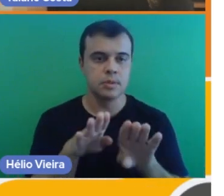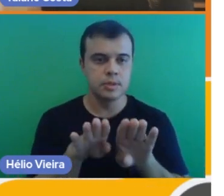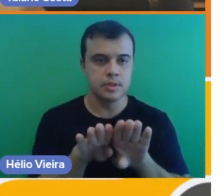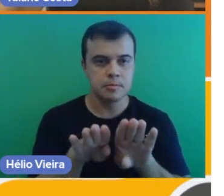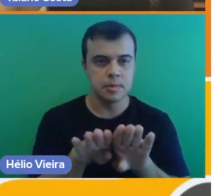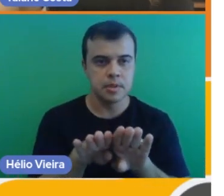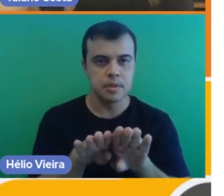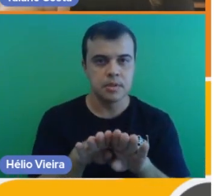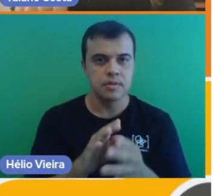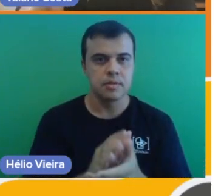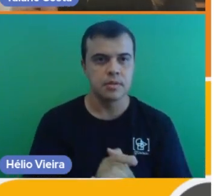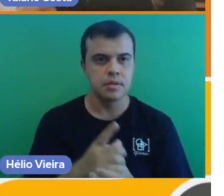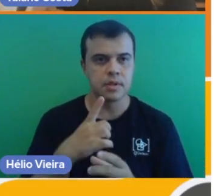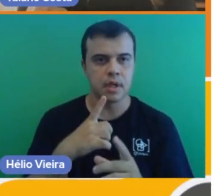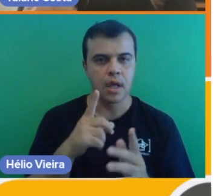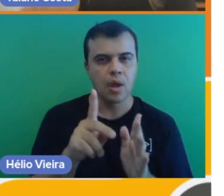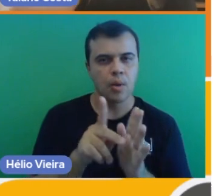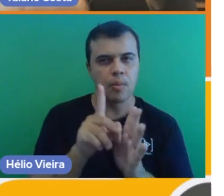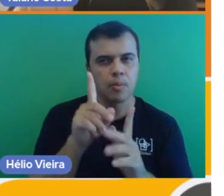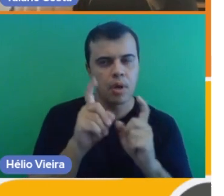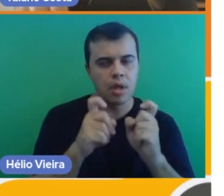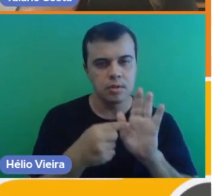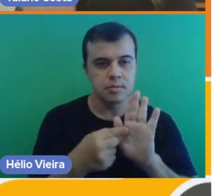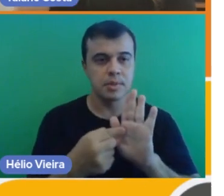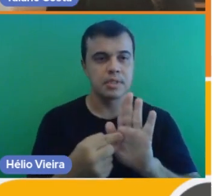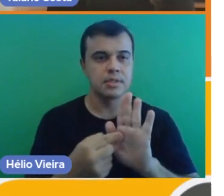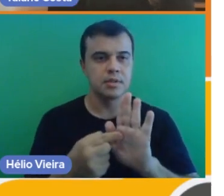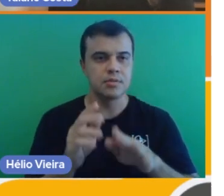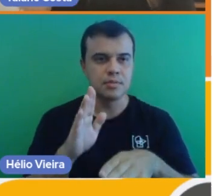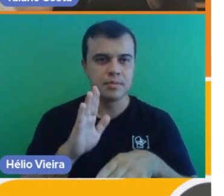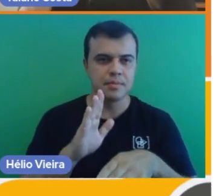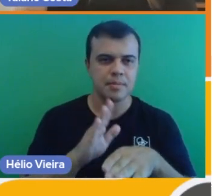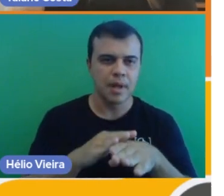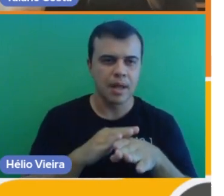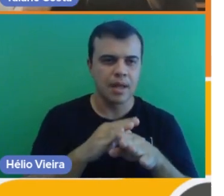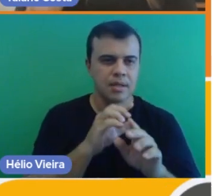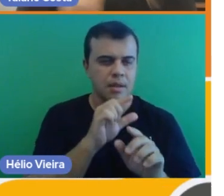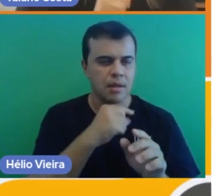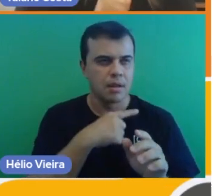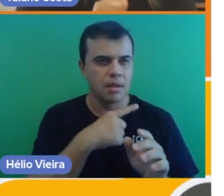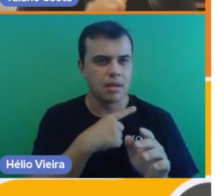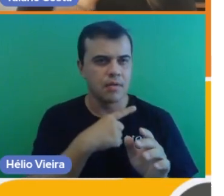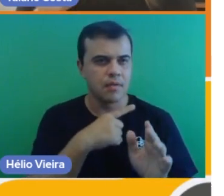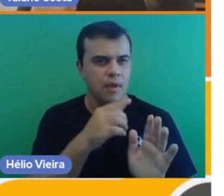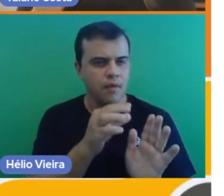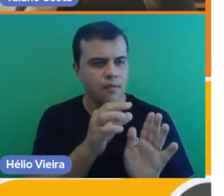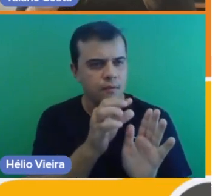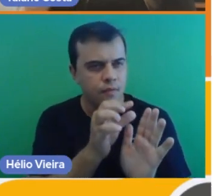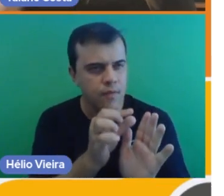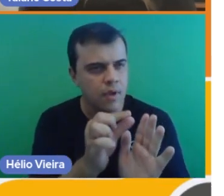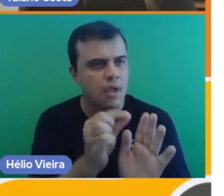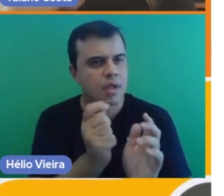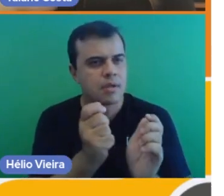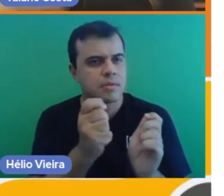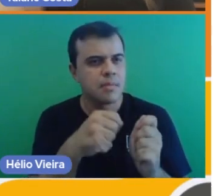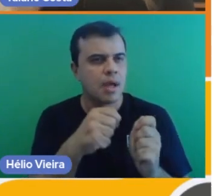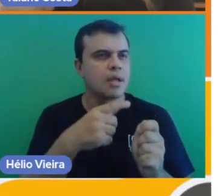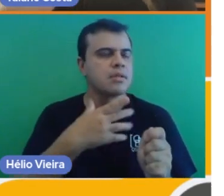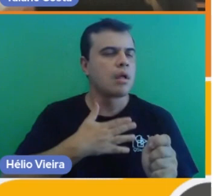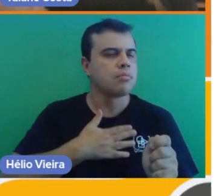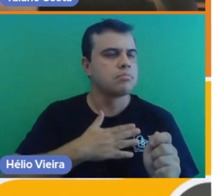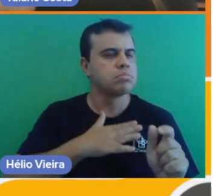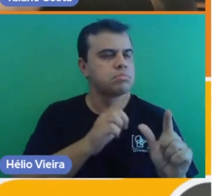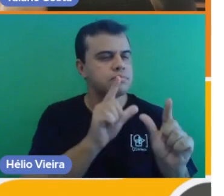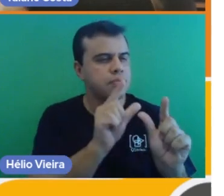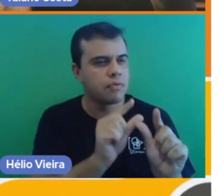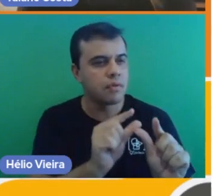a expressão mais fina, a pegada mais delicada,